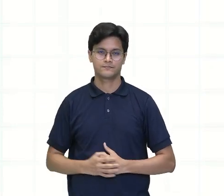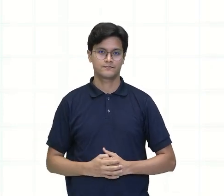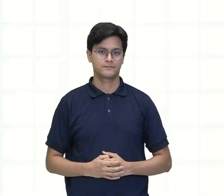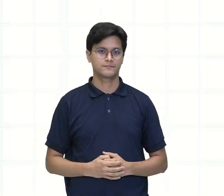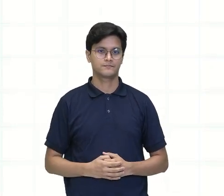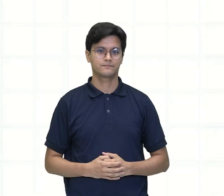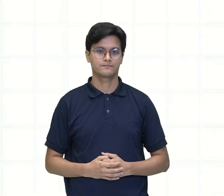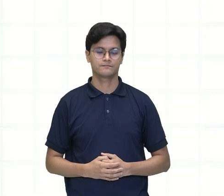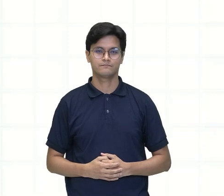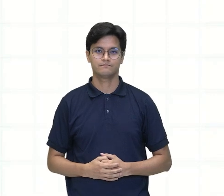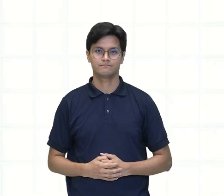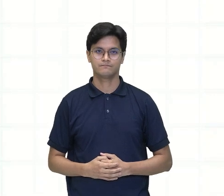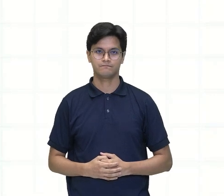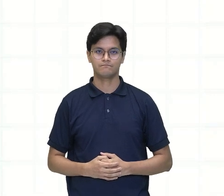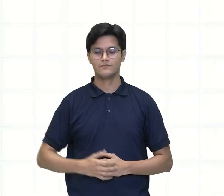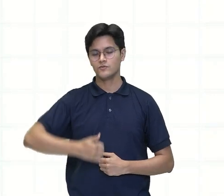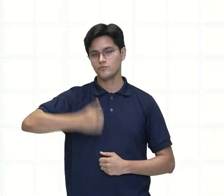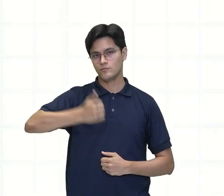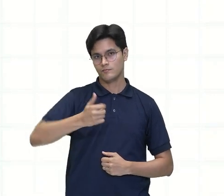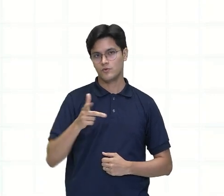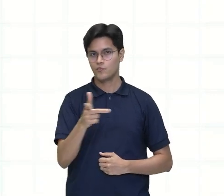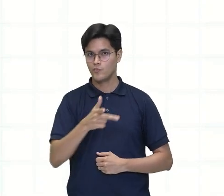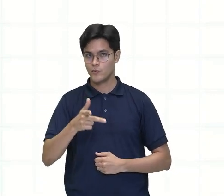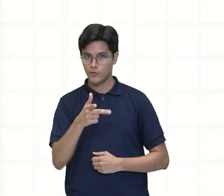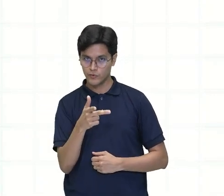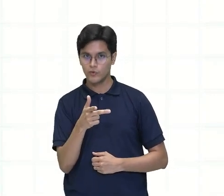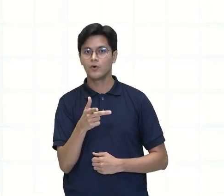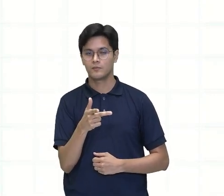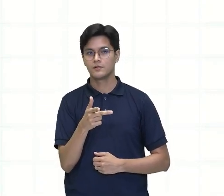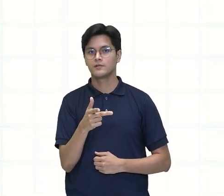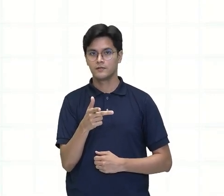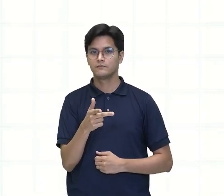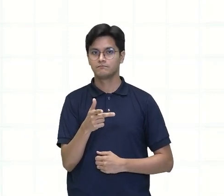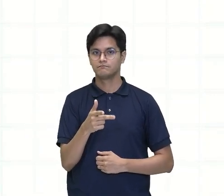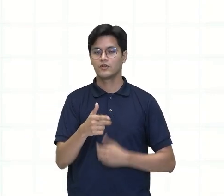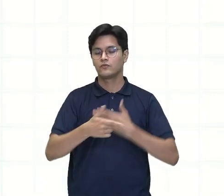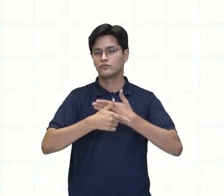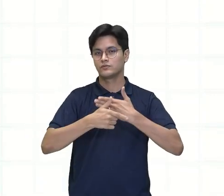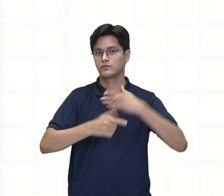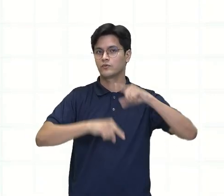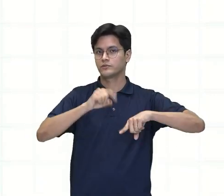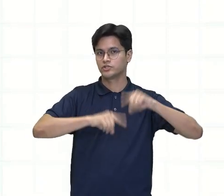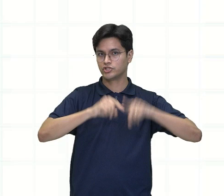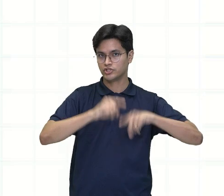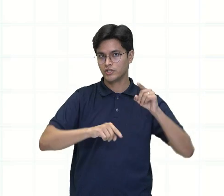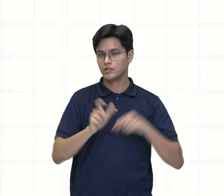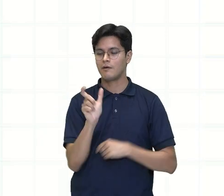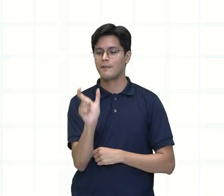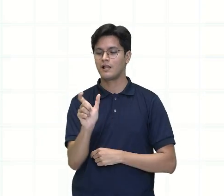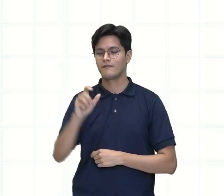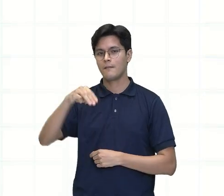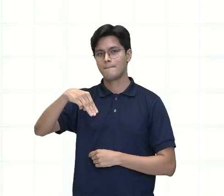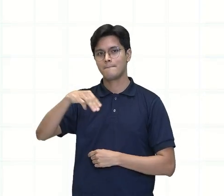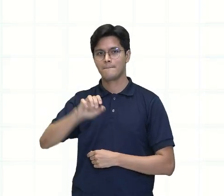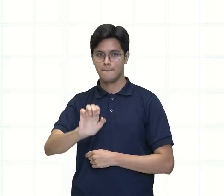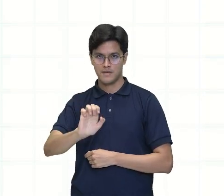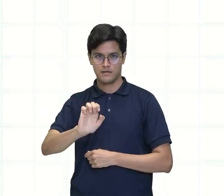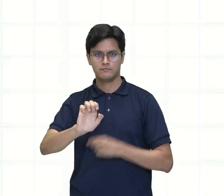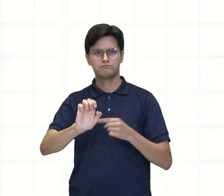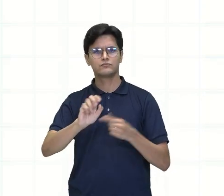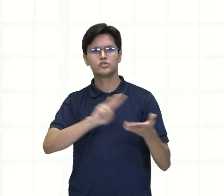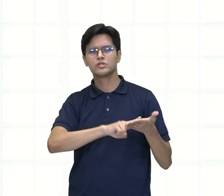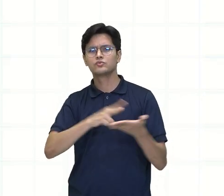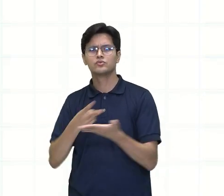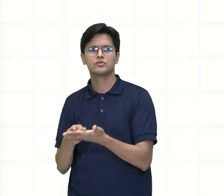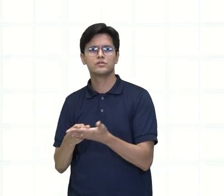função de objeto, né, que corresponde a eu, é esse aqui, ó, me, ok? Me. Qual a tradução de